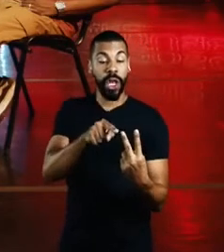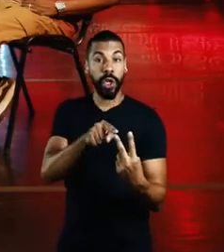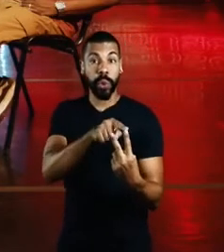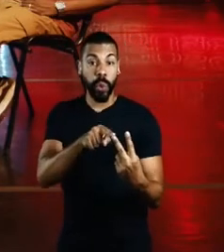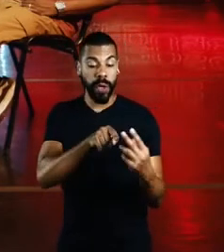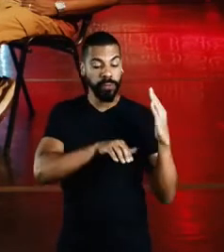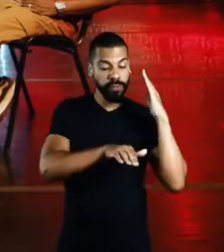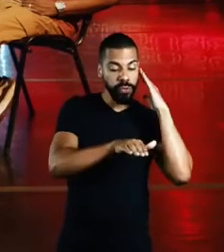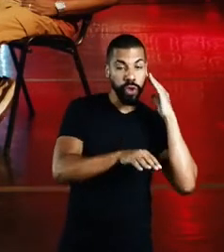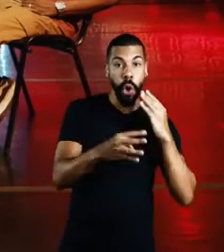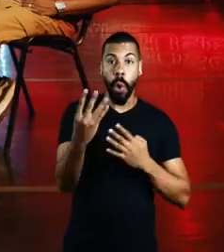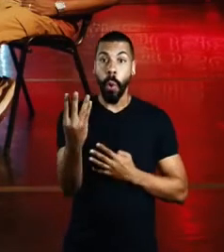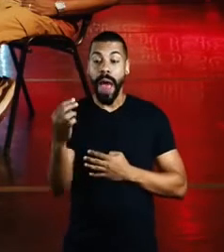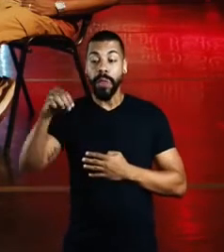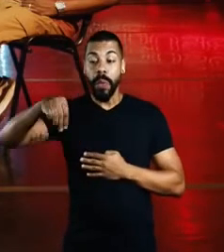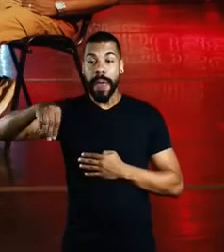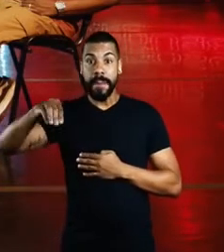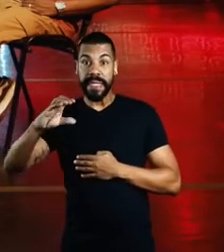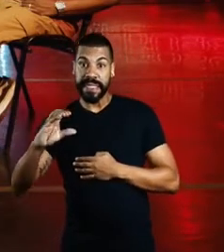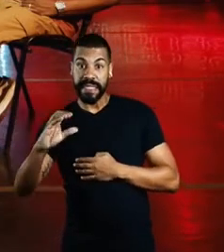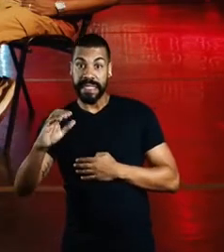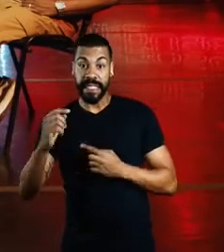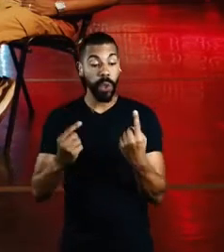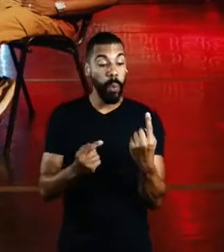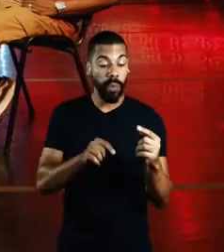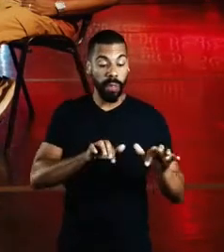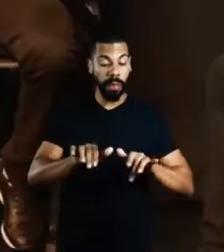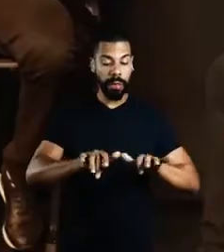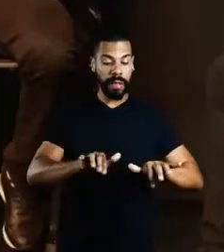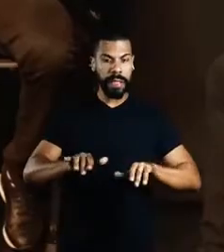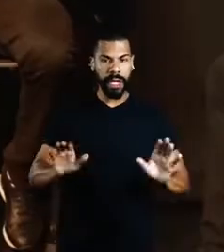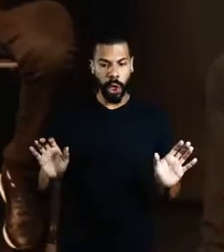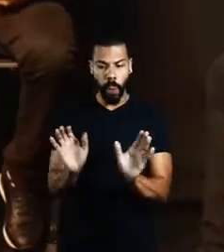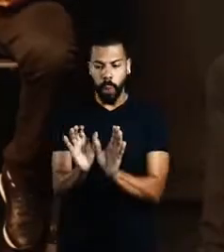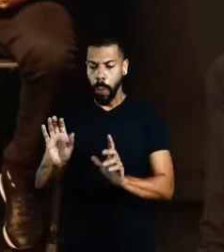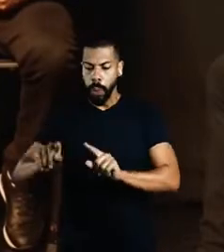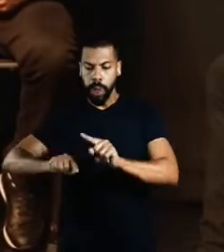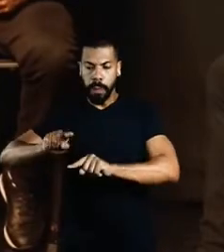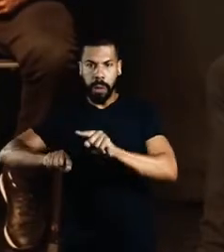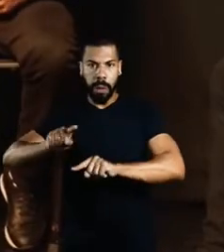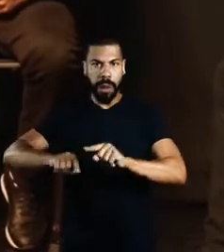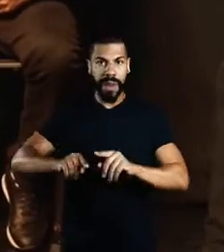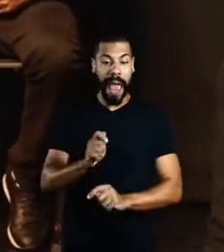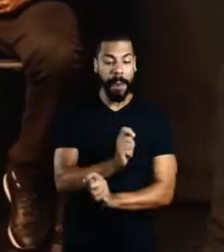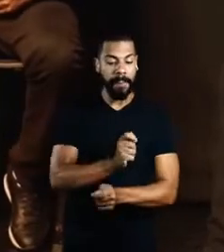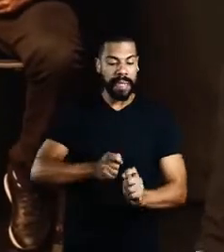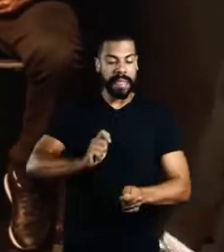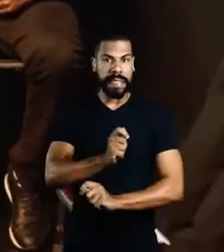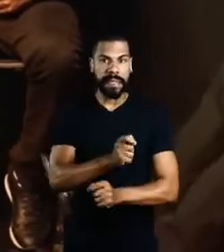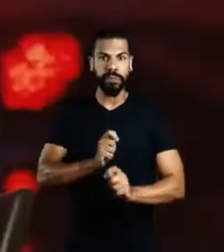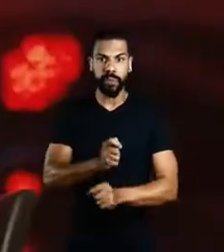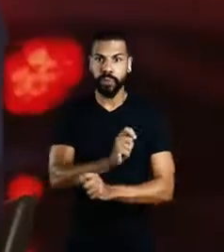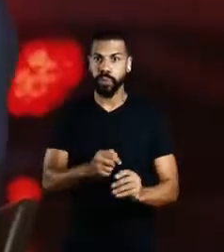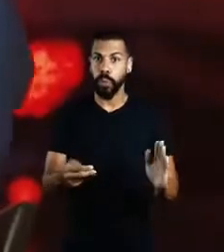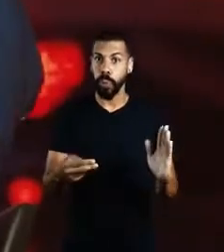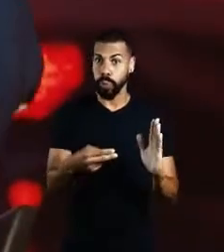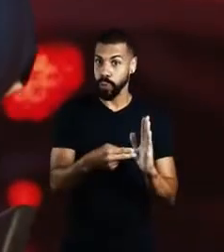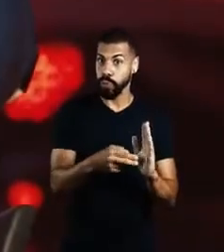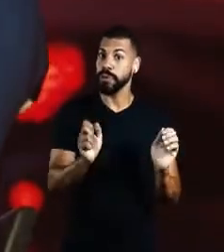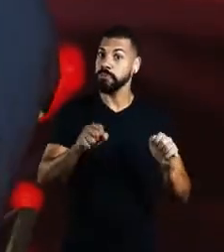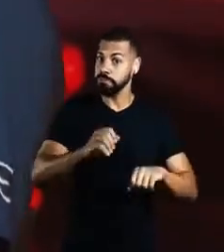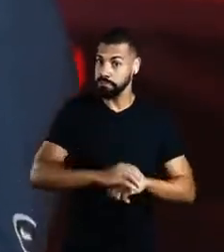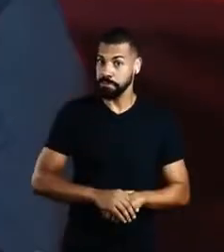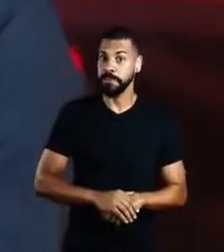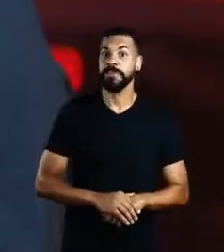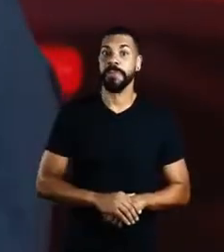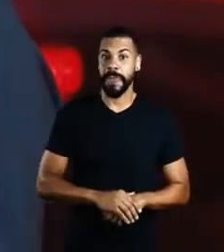MC, um tecladista e detalhe, nossa, a gente levava todo o nosso equipamento, mesmo e a som, bateria 808. É, a produção